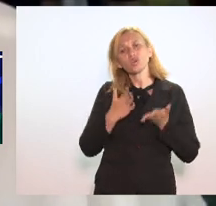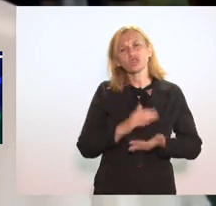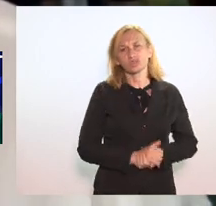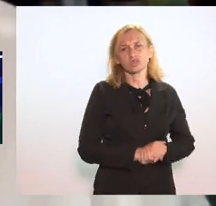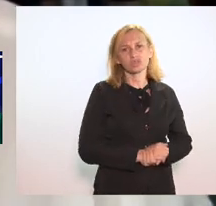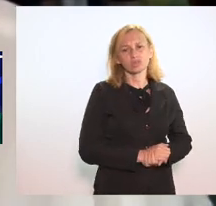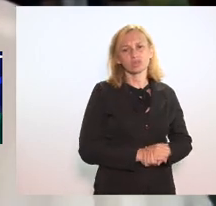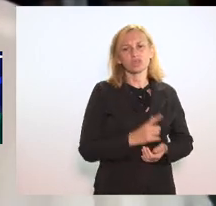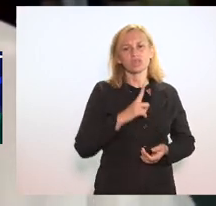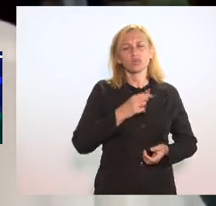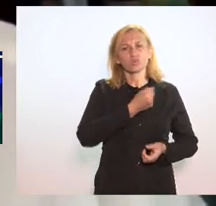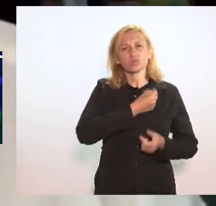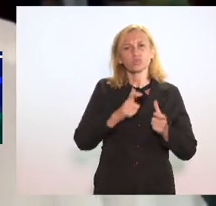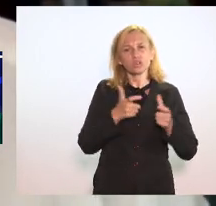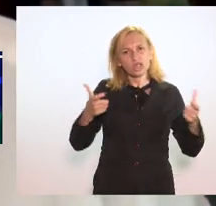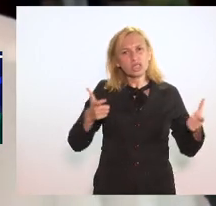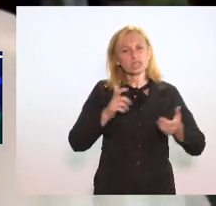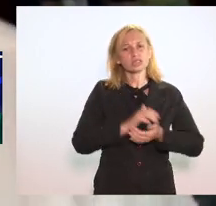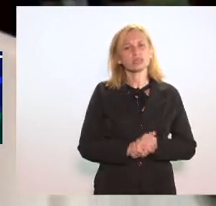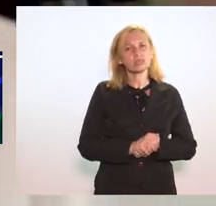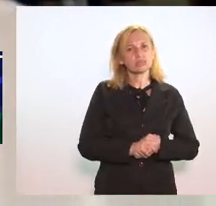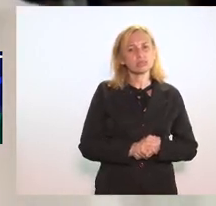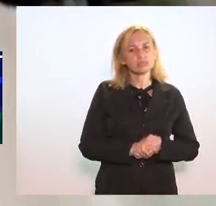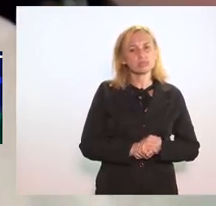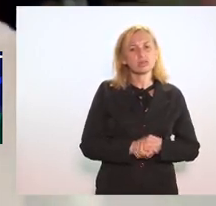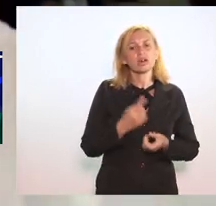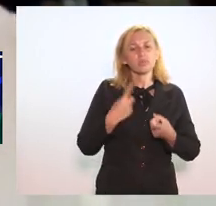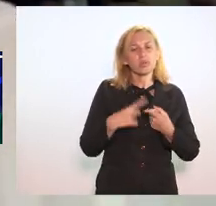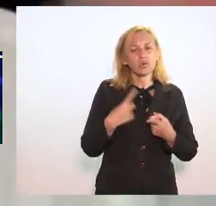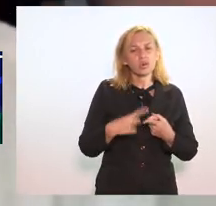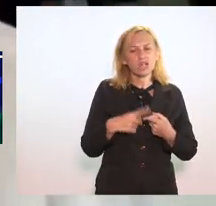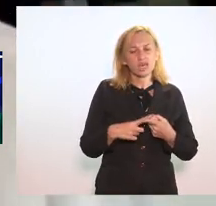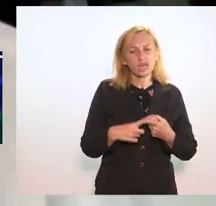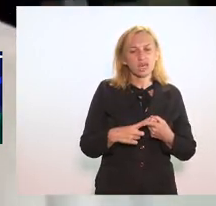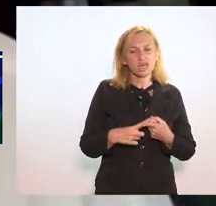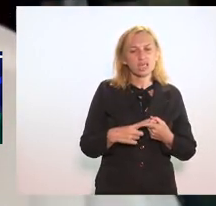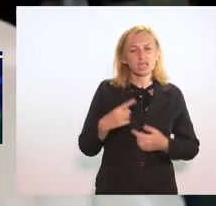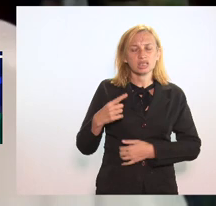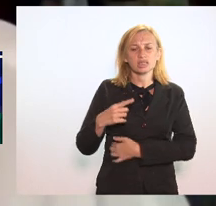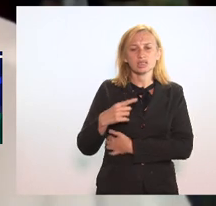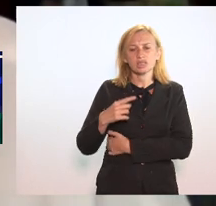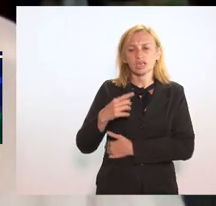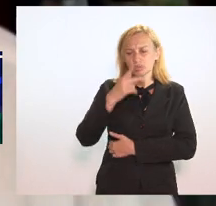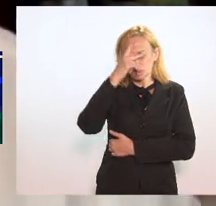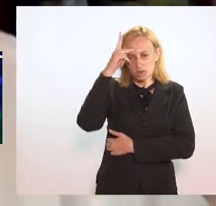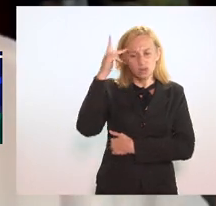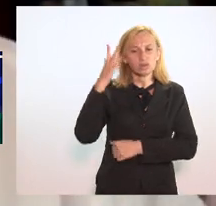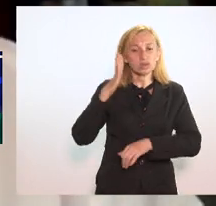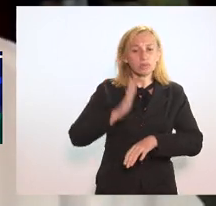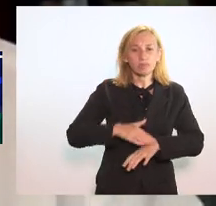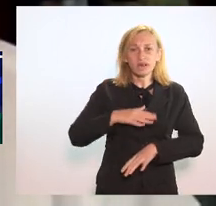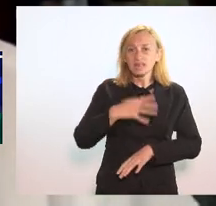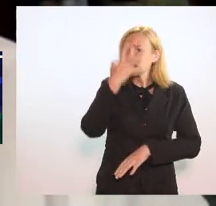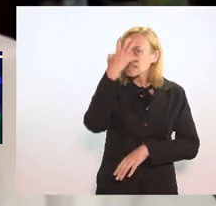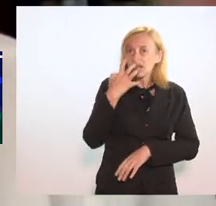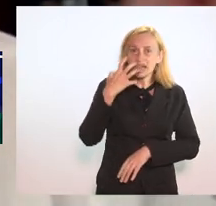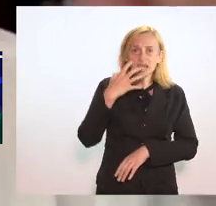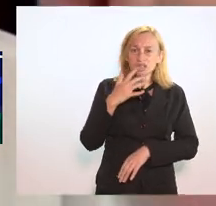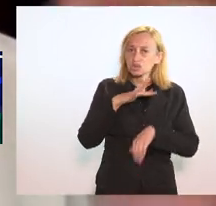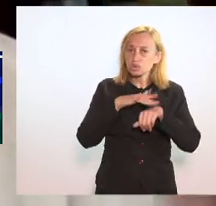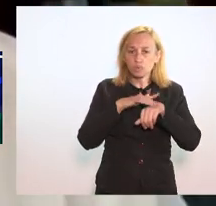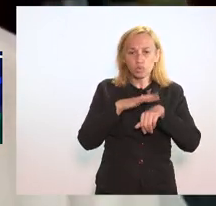existe uma demanda maior por lei que você ter ido porque os pacientes estão mais tráfico Eles estão chegando